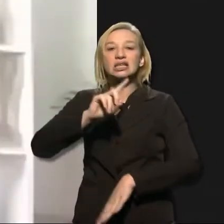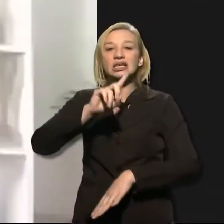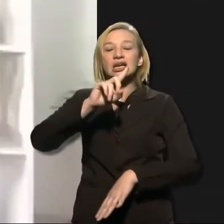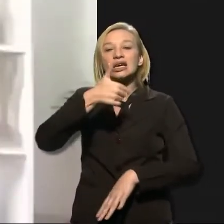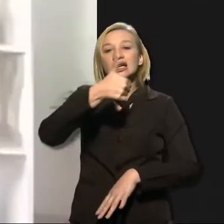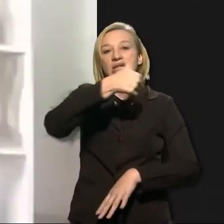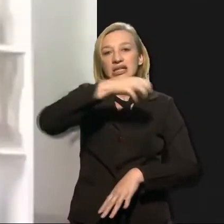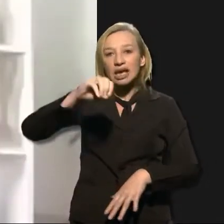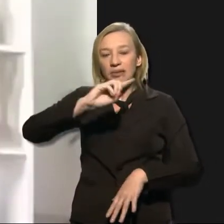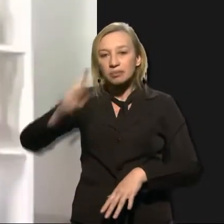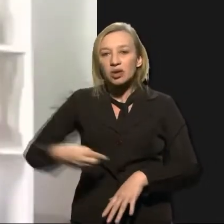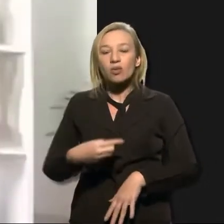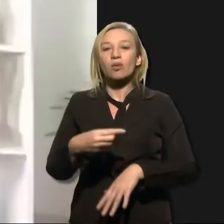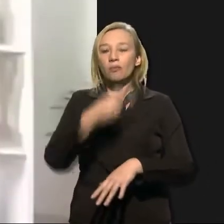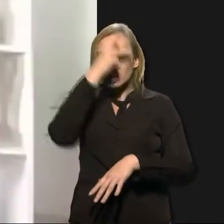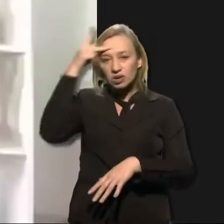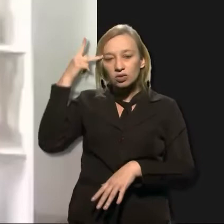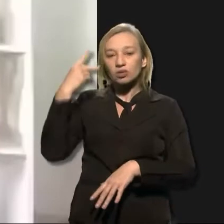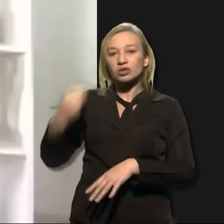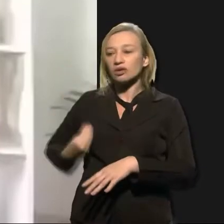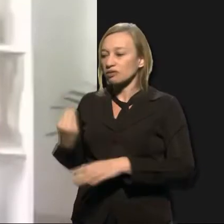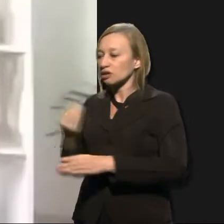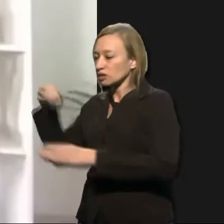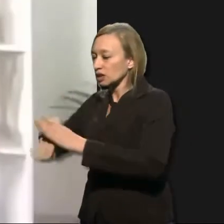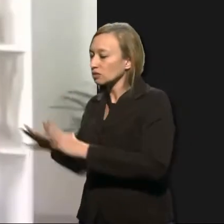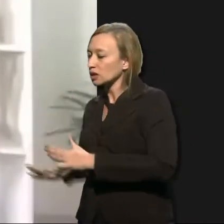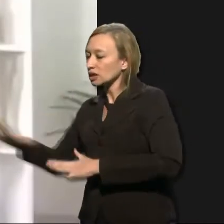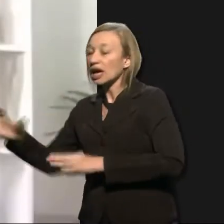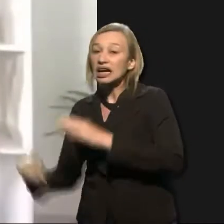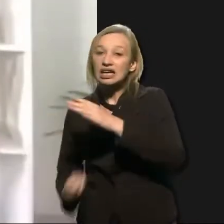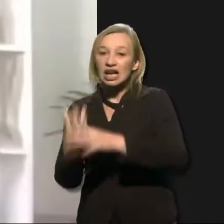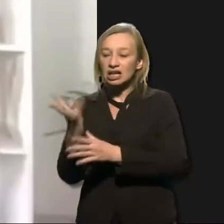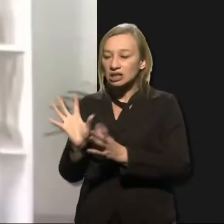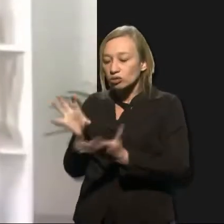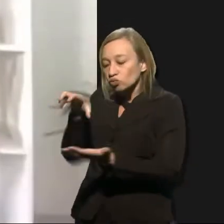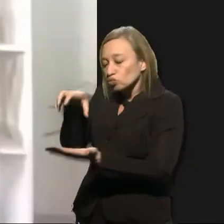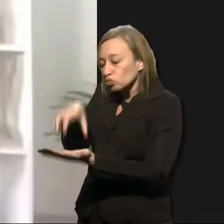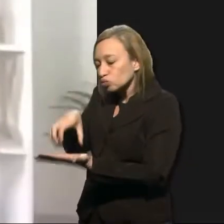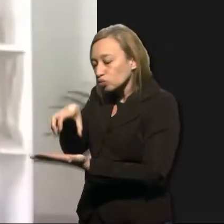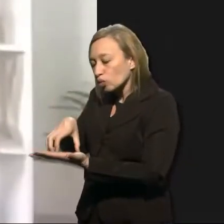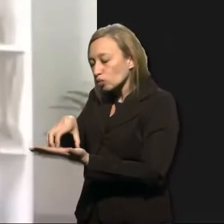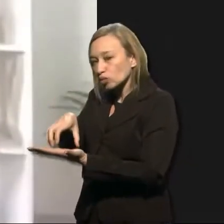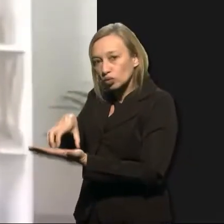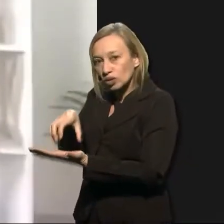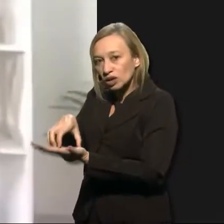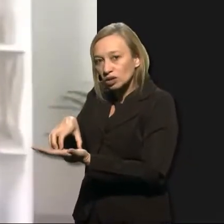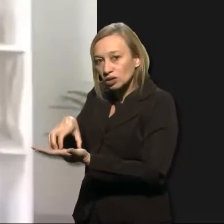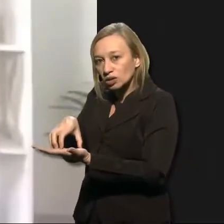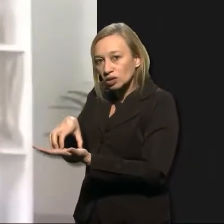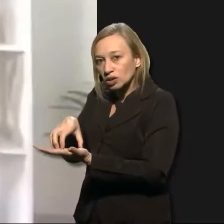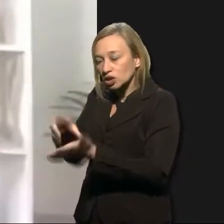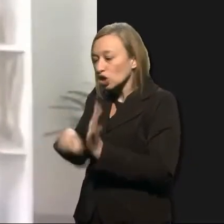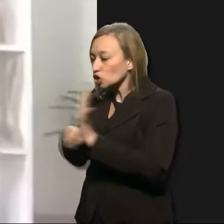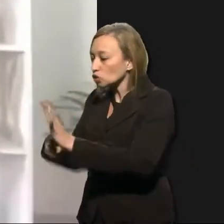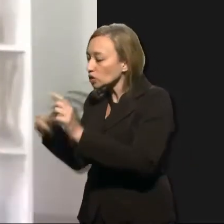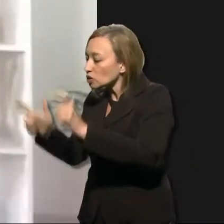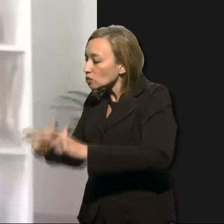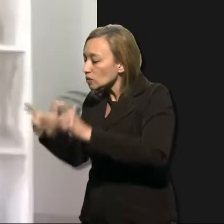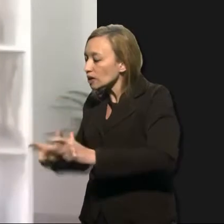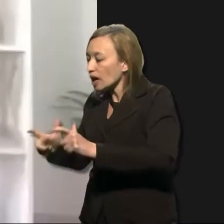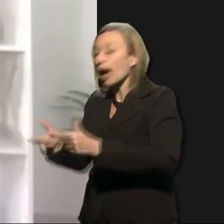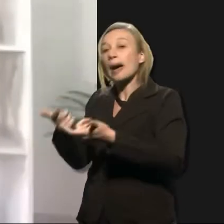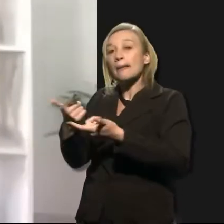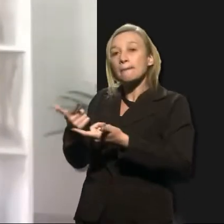que tem aí mais de 100 mil habitantes. Então, efetivamente, a criação de polos nesses espaços